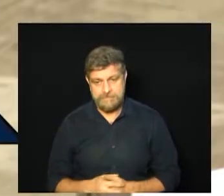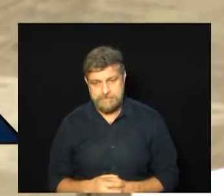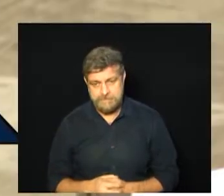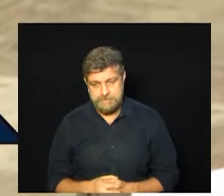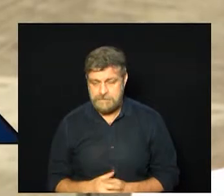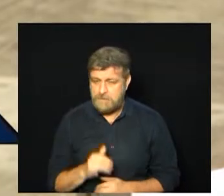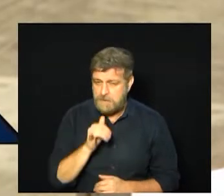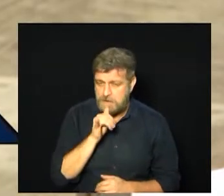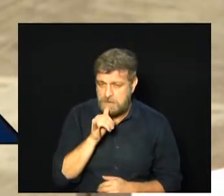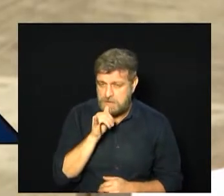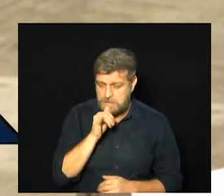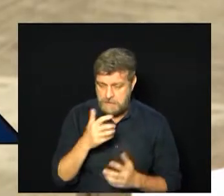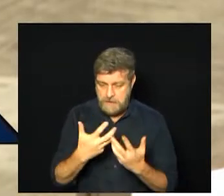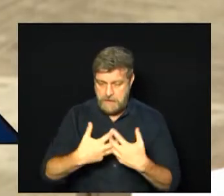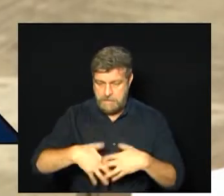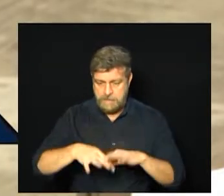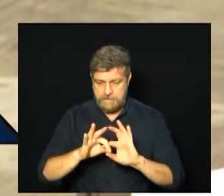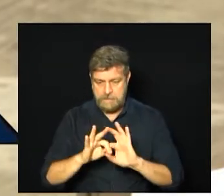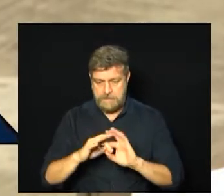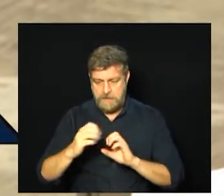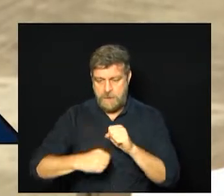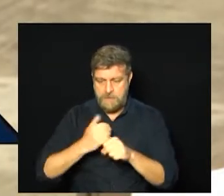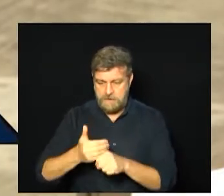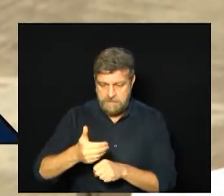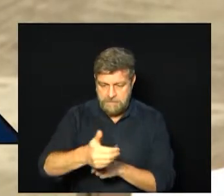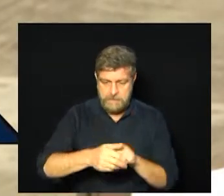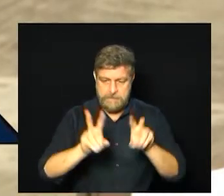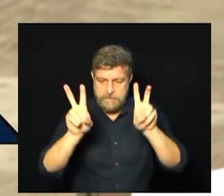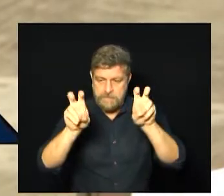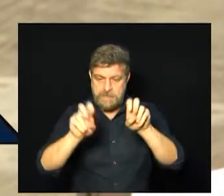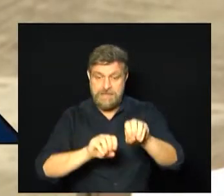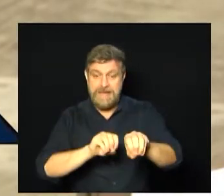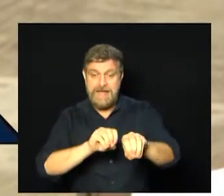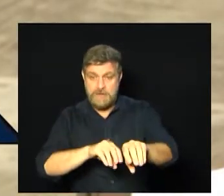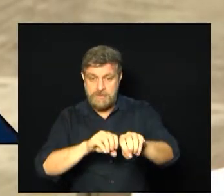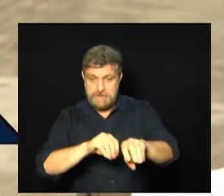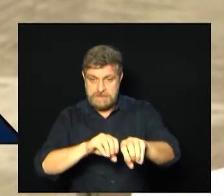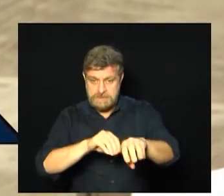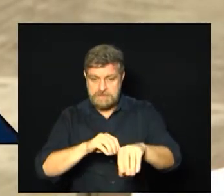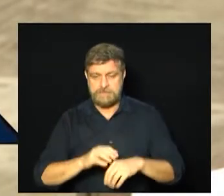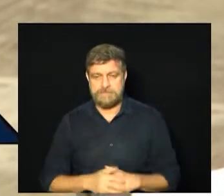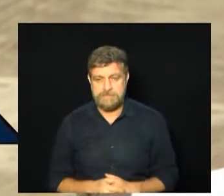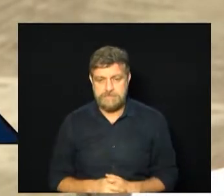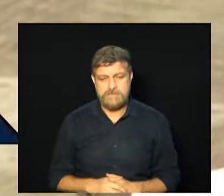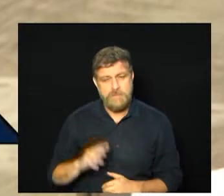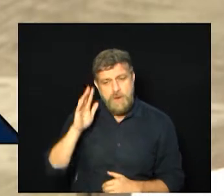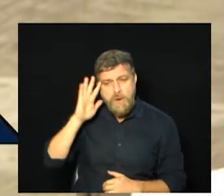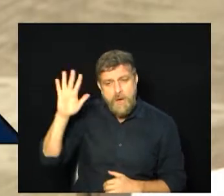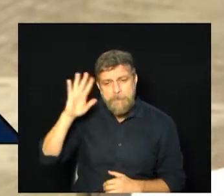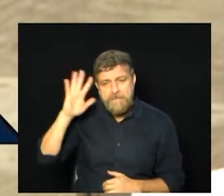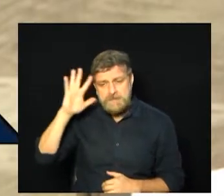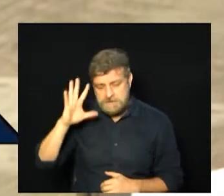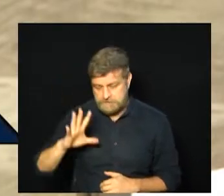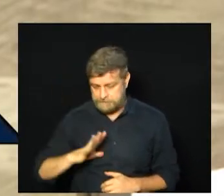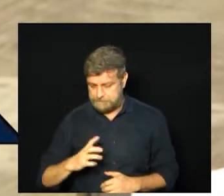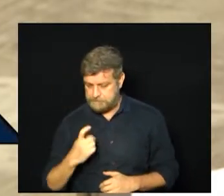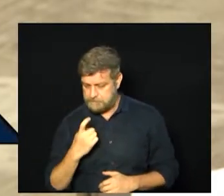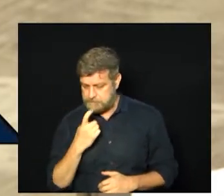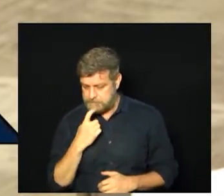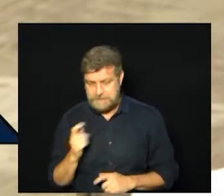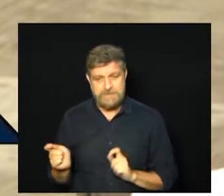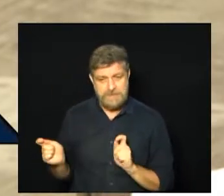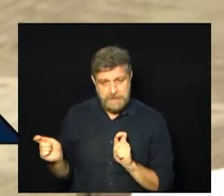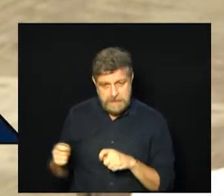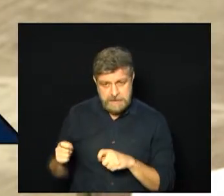Por exemplo, a campanha da fraternidade do ano que vem trata do tema da educação. Então, imagine o quanto o município pode, do ponto